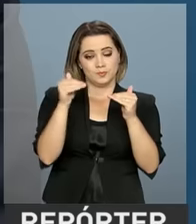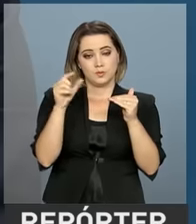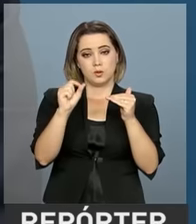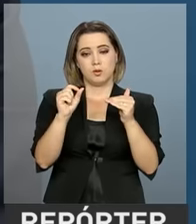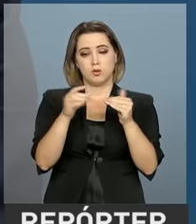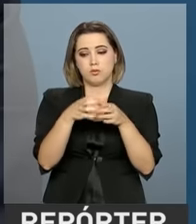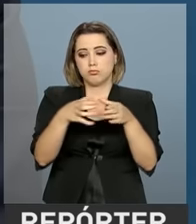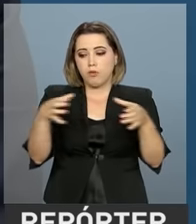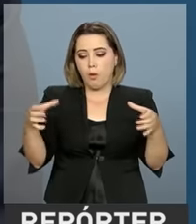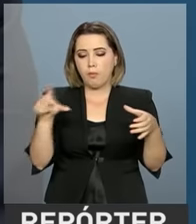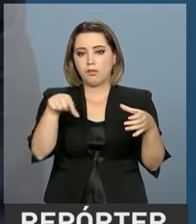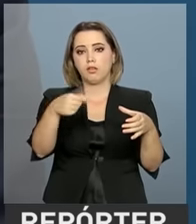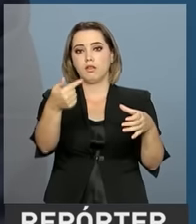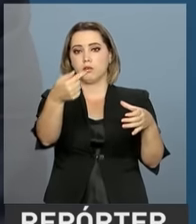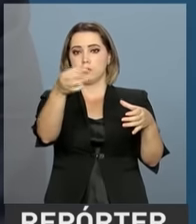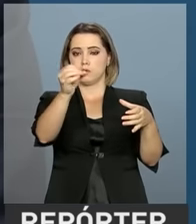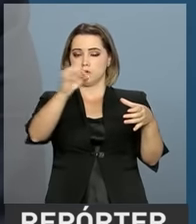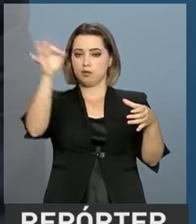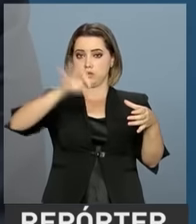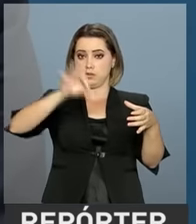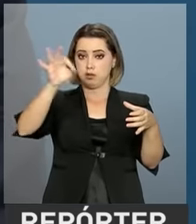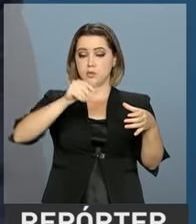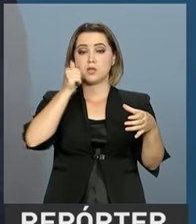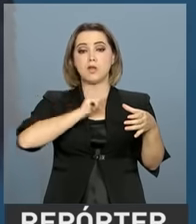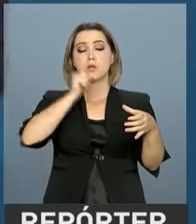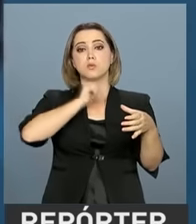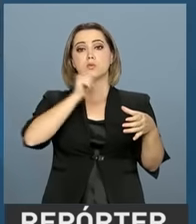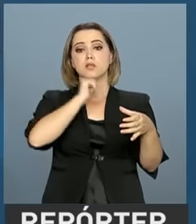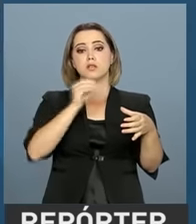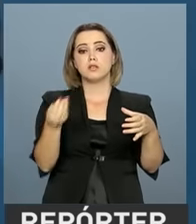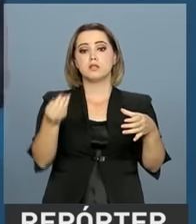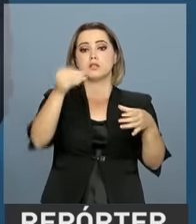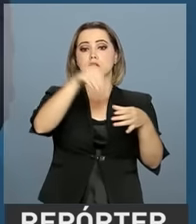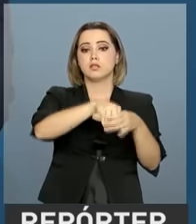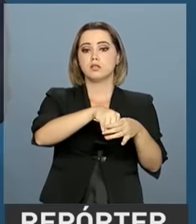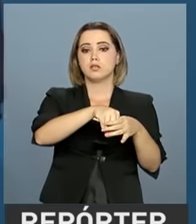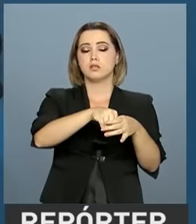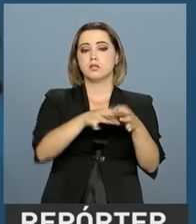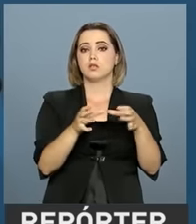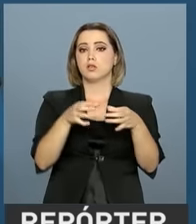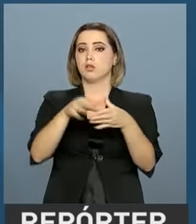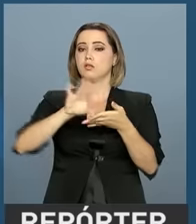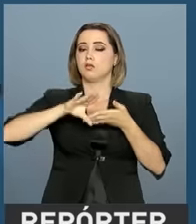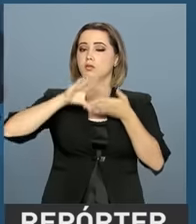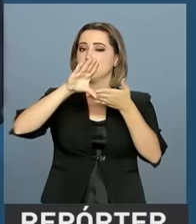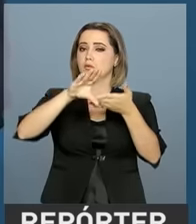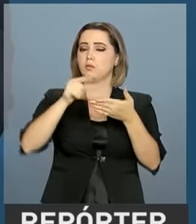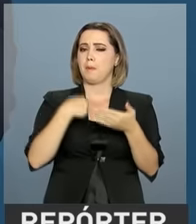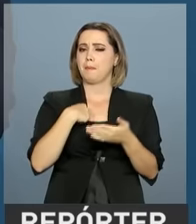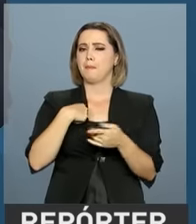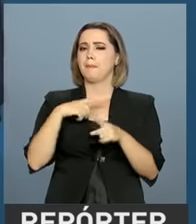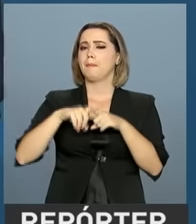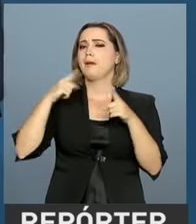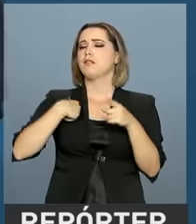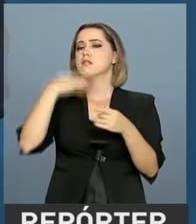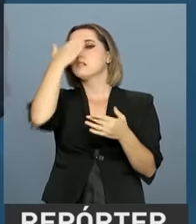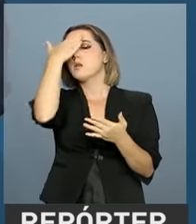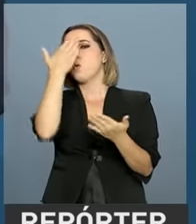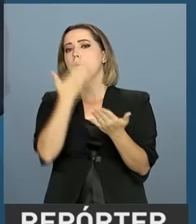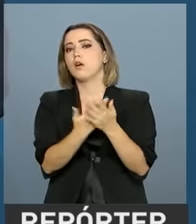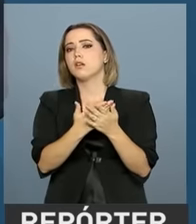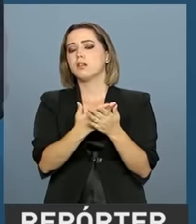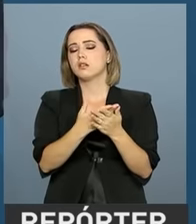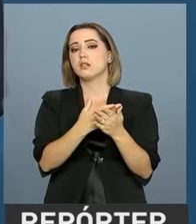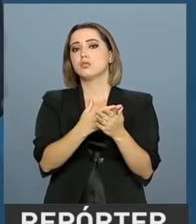mulher no conselho mas eu creio que a maneira eficaz de comemorar o Dia